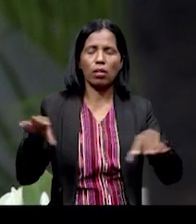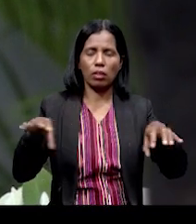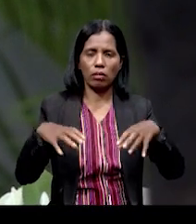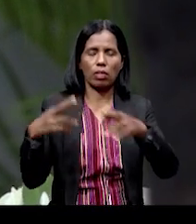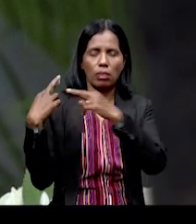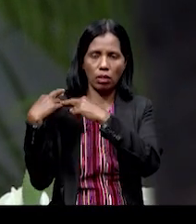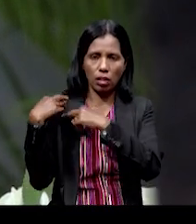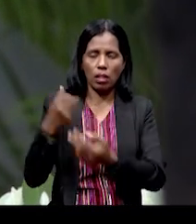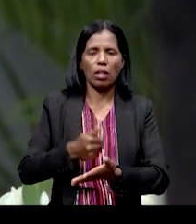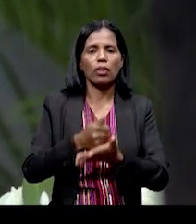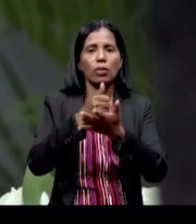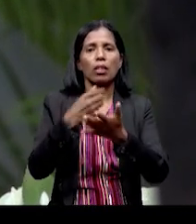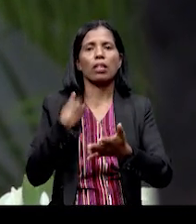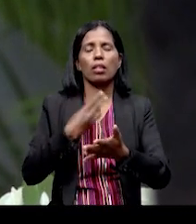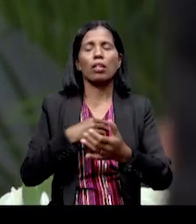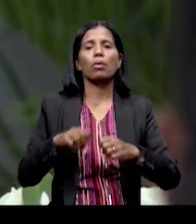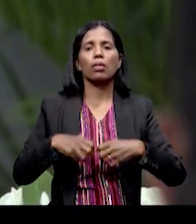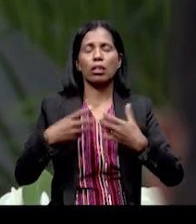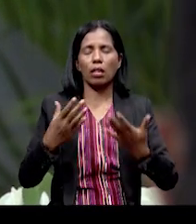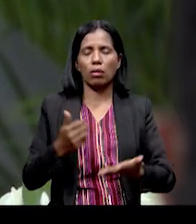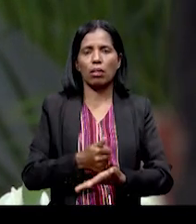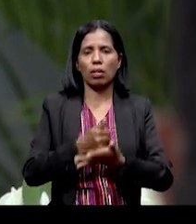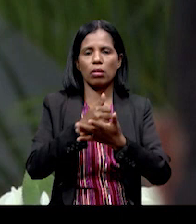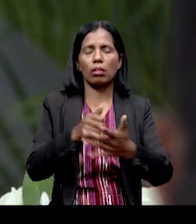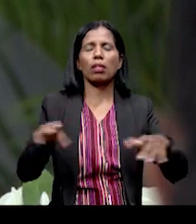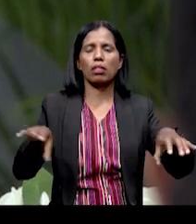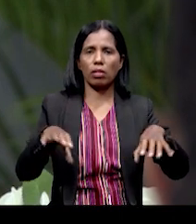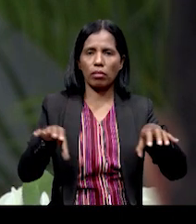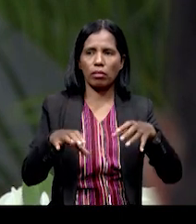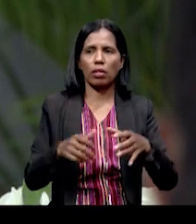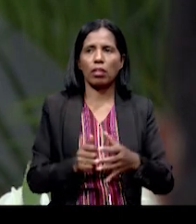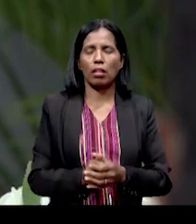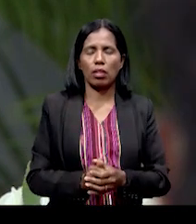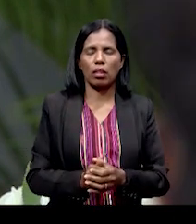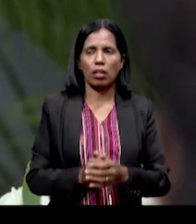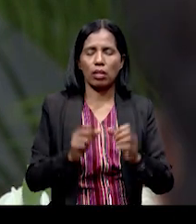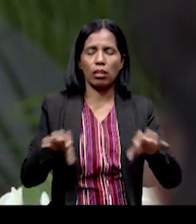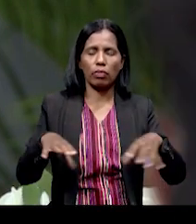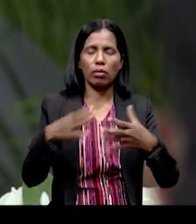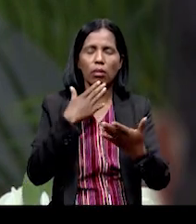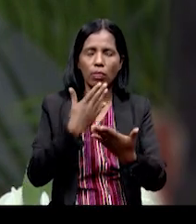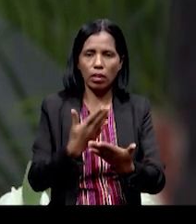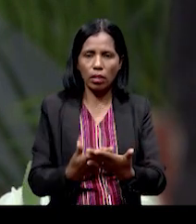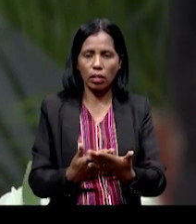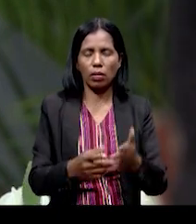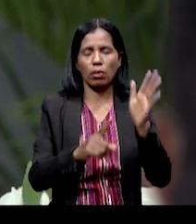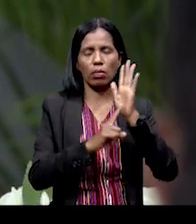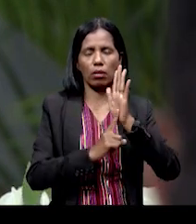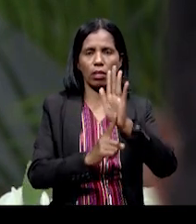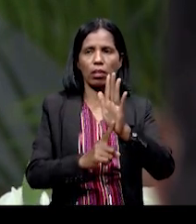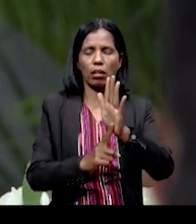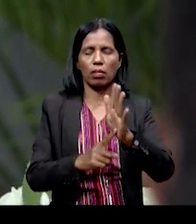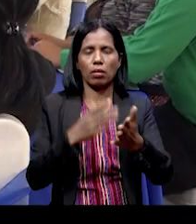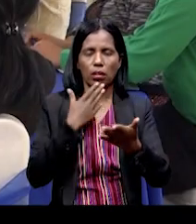ita, o ensabe de controla malos, e a serviço, e a contabilidade de dia, com transparência, neve